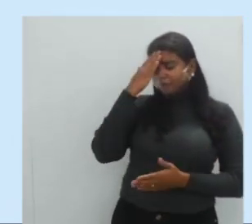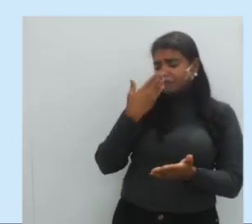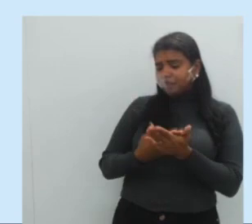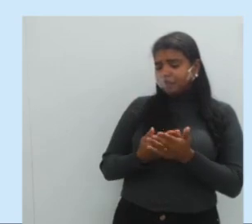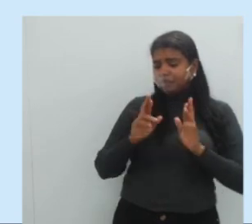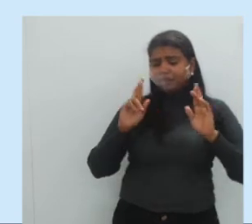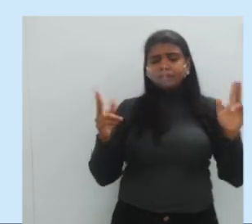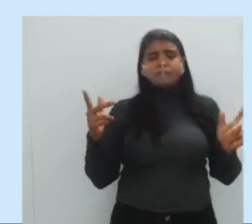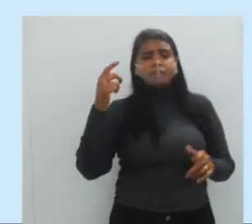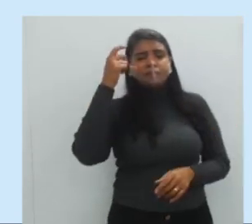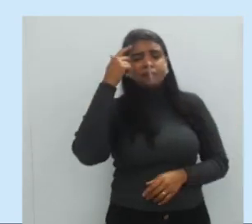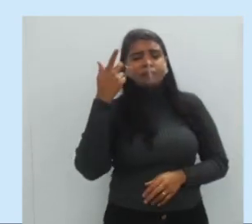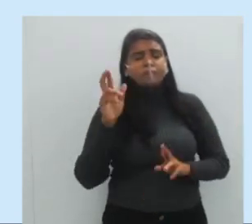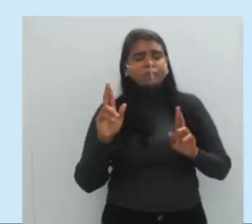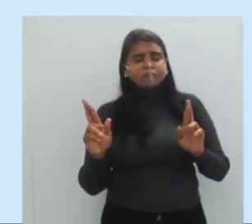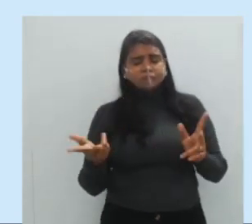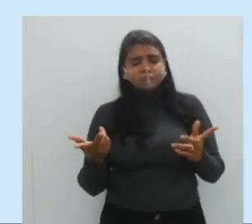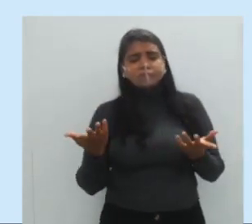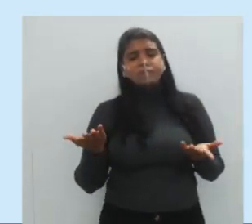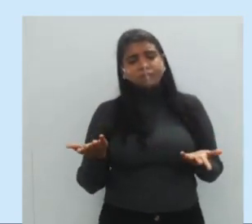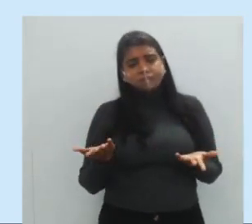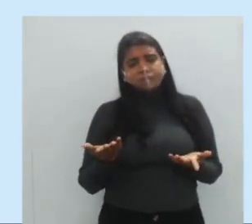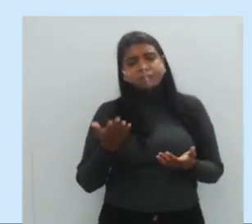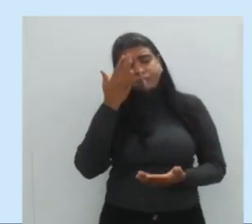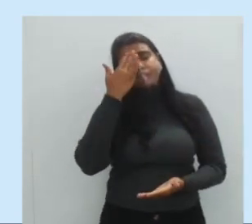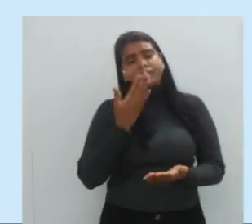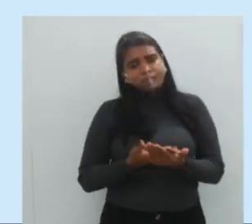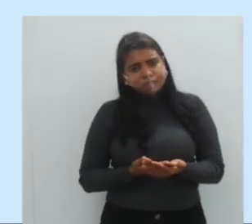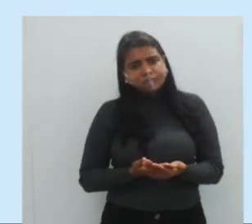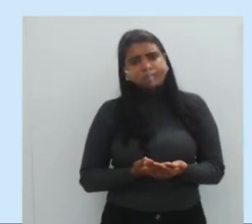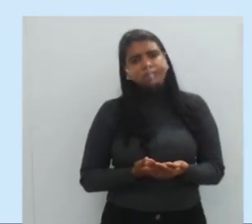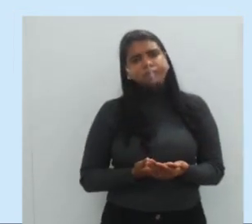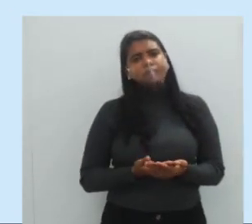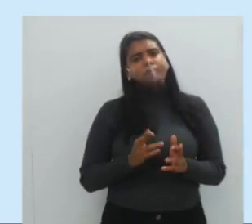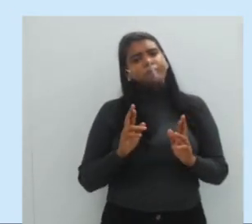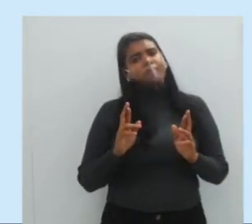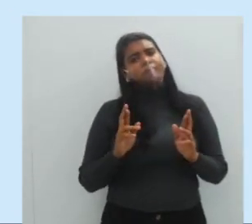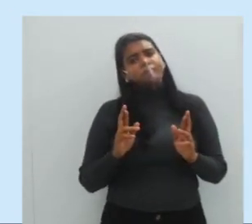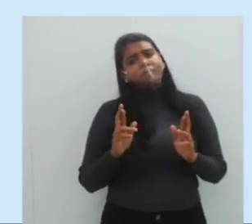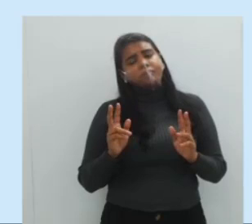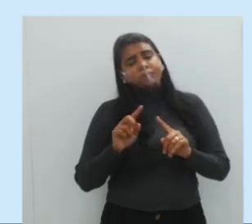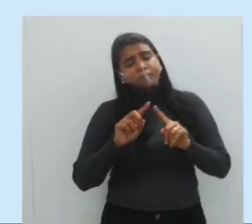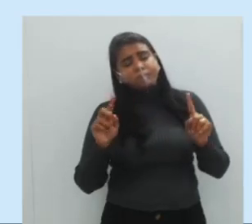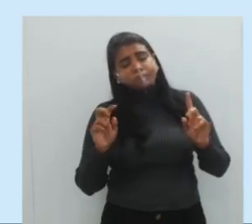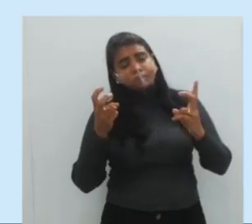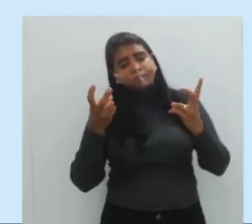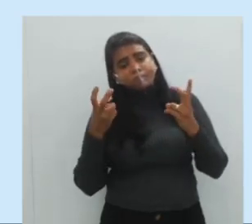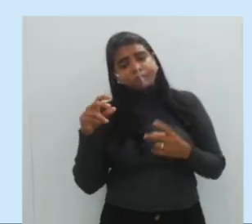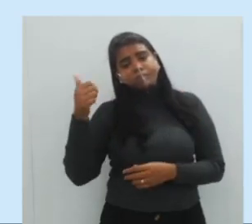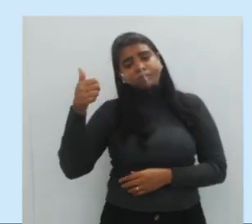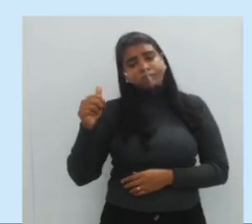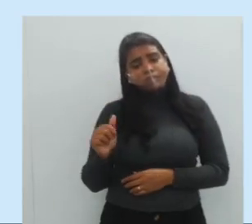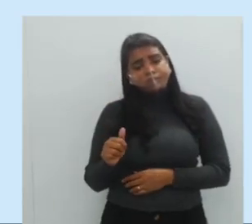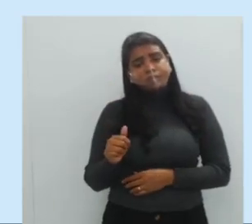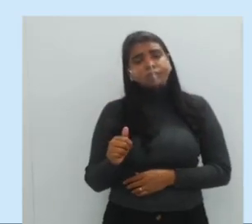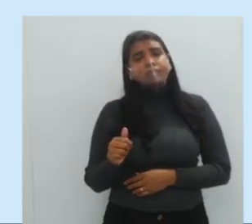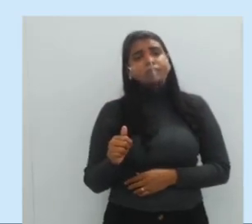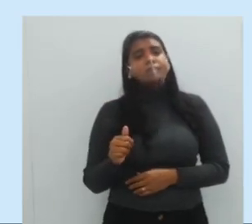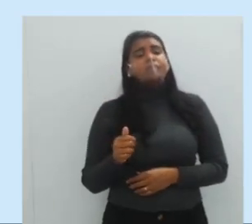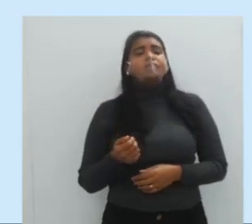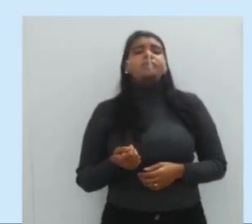temos as pessoas que pensam diferente, que acreditam de forma diferente, mas observamos que